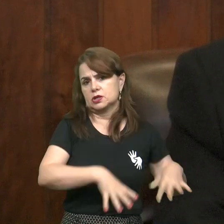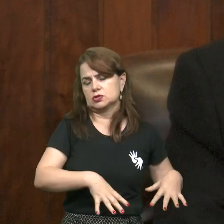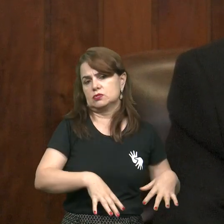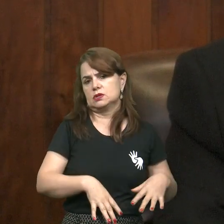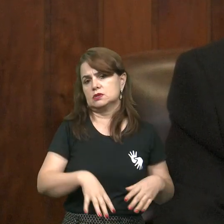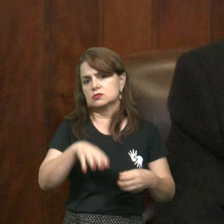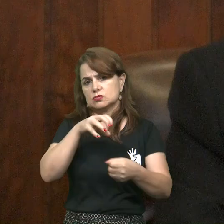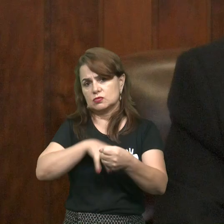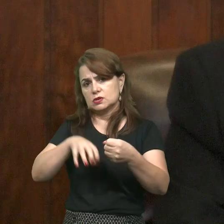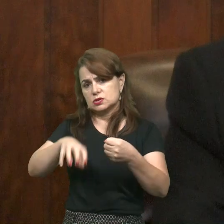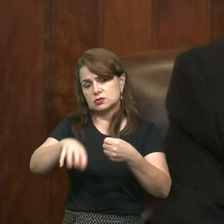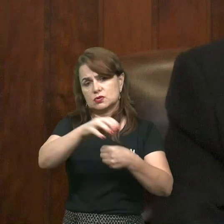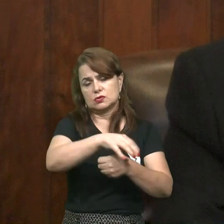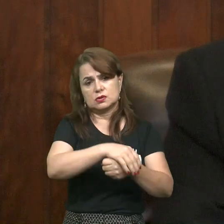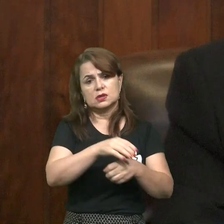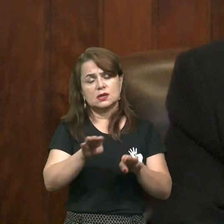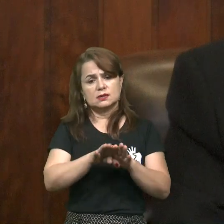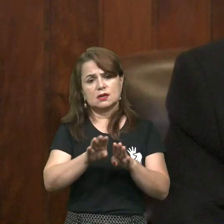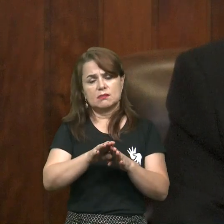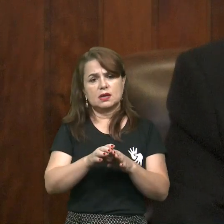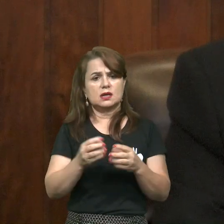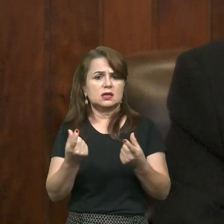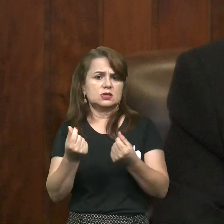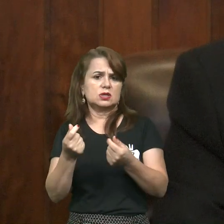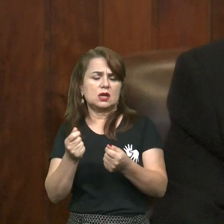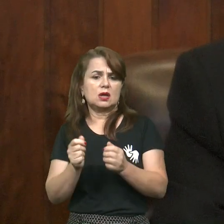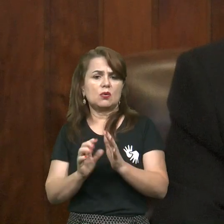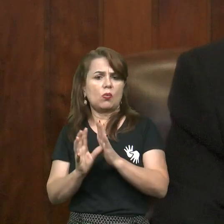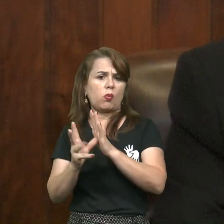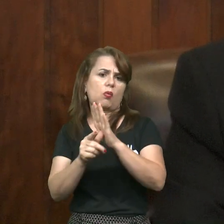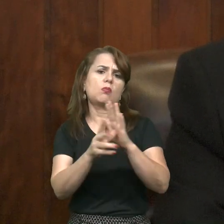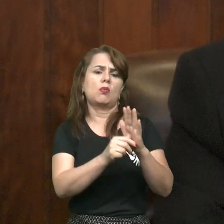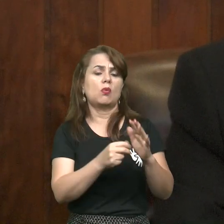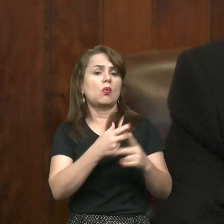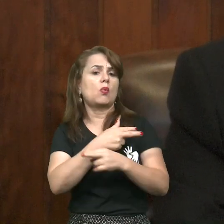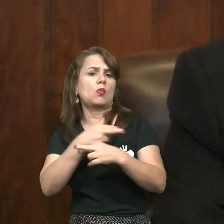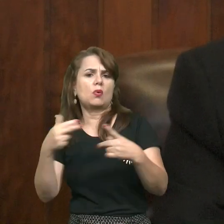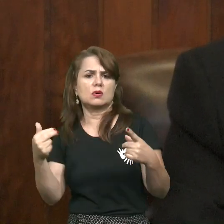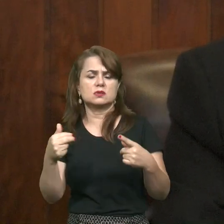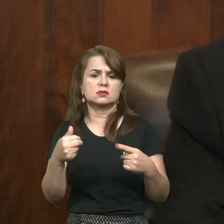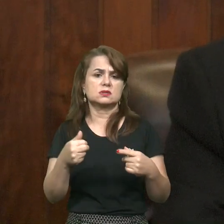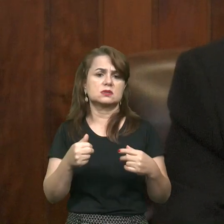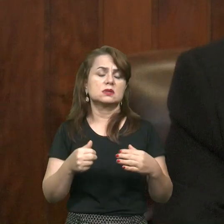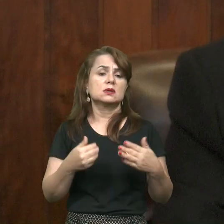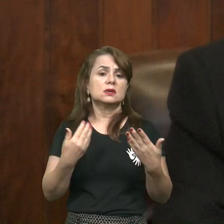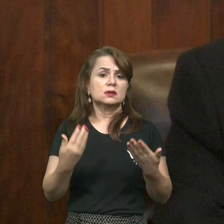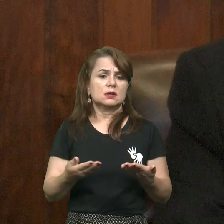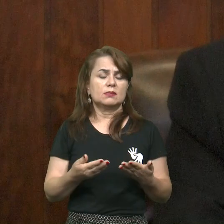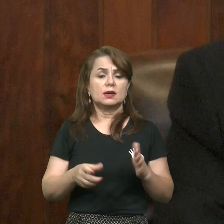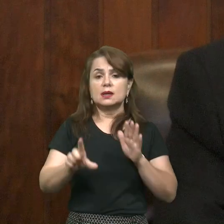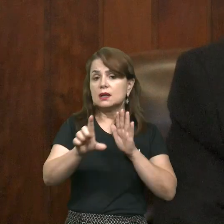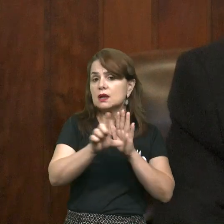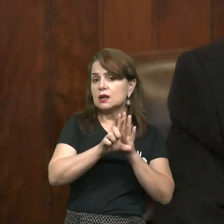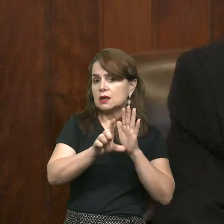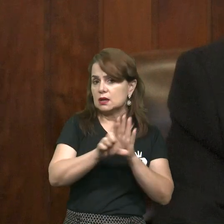desvio, apropriação, malbaratamento ou dilapidação dos bens, redação dada pela Lei